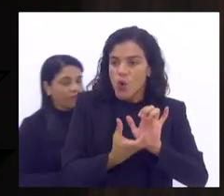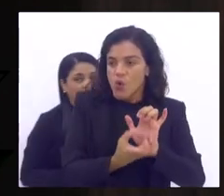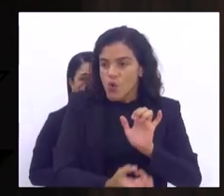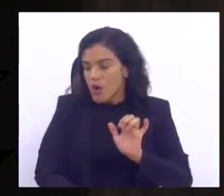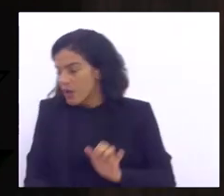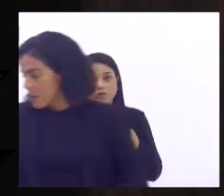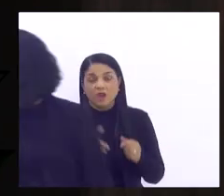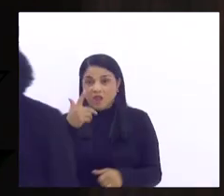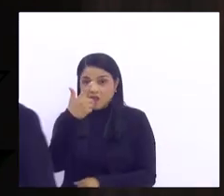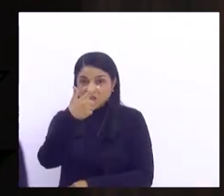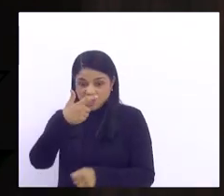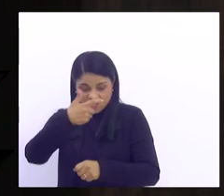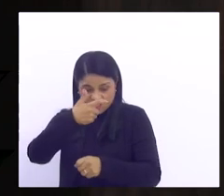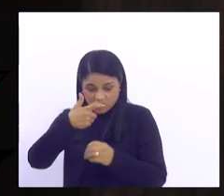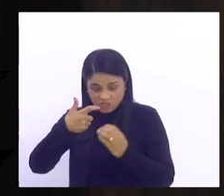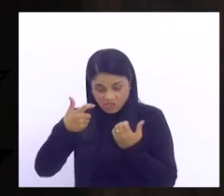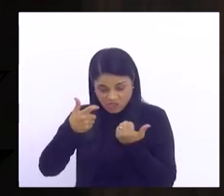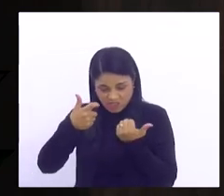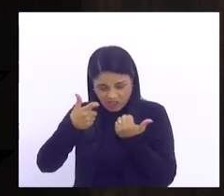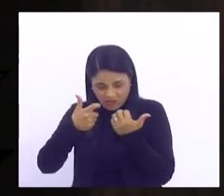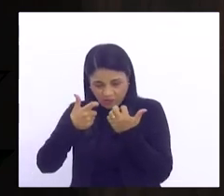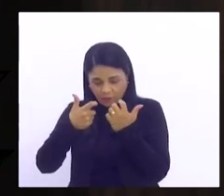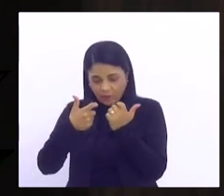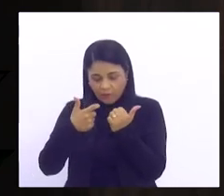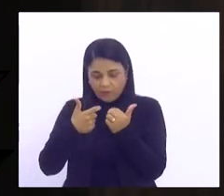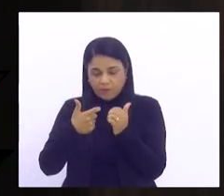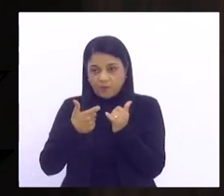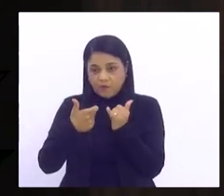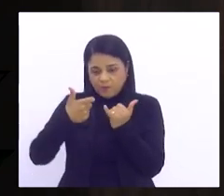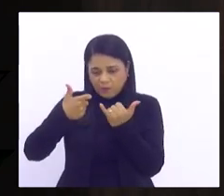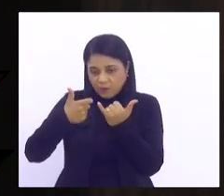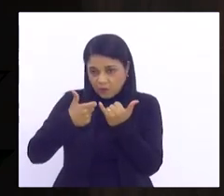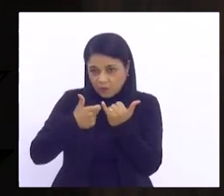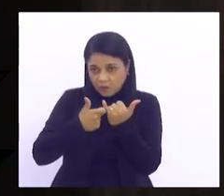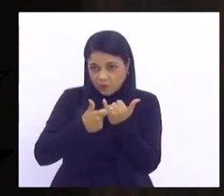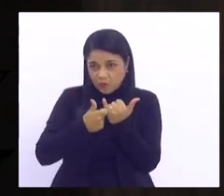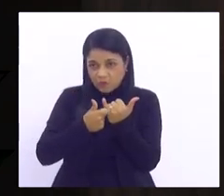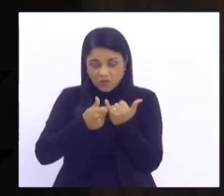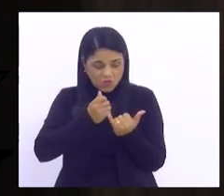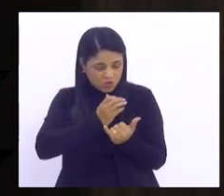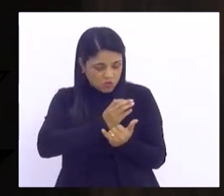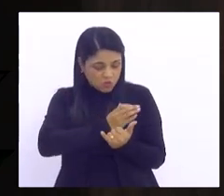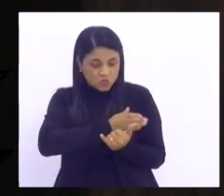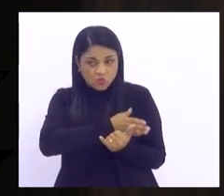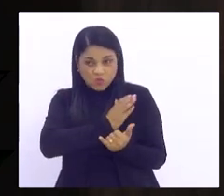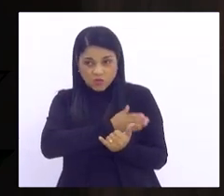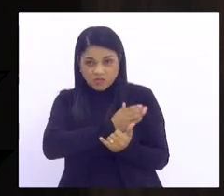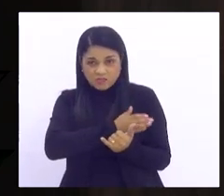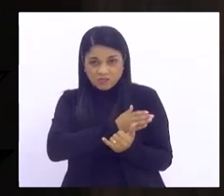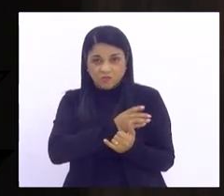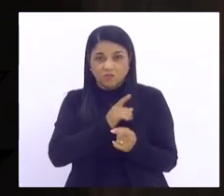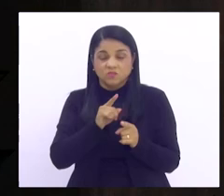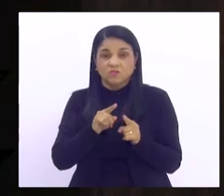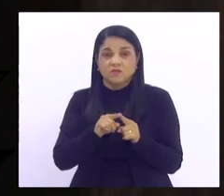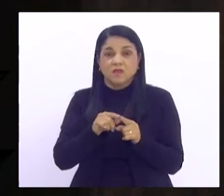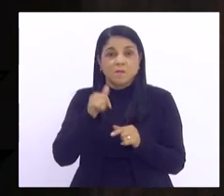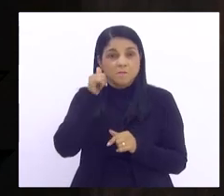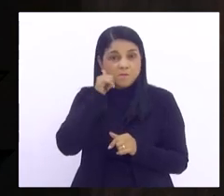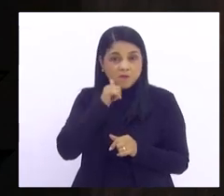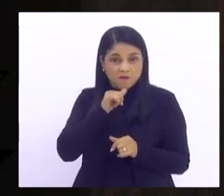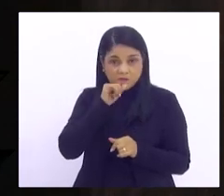por injeção de uma substância, de uma solução salina no coração de uma mulher, para que, por exemplo, o